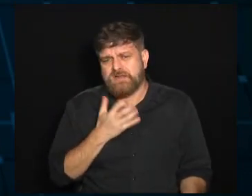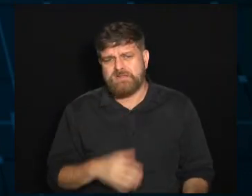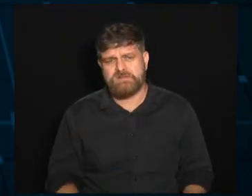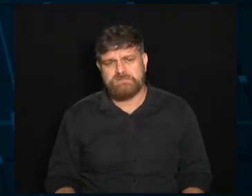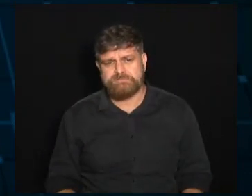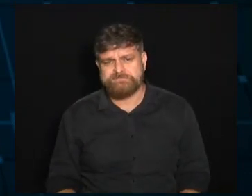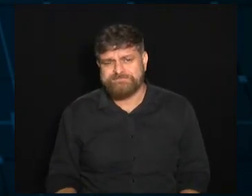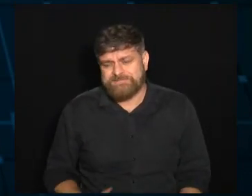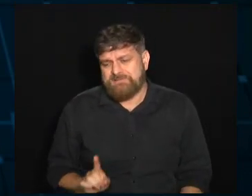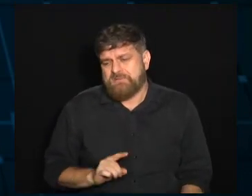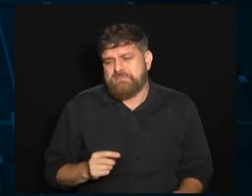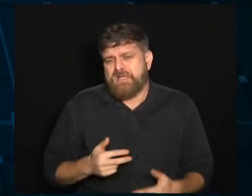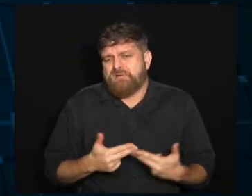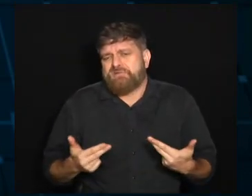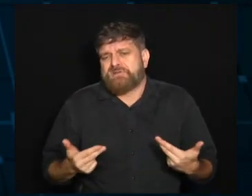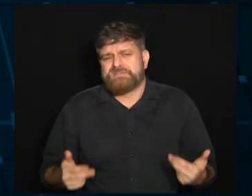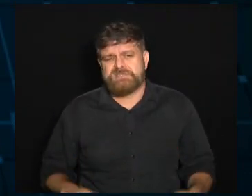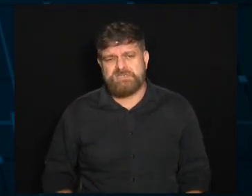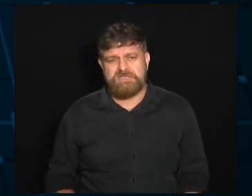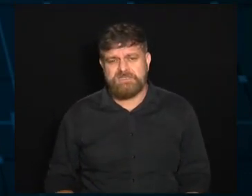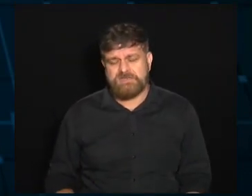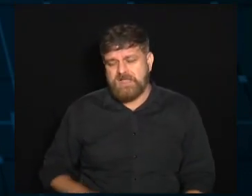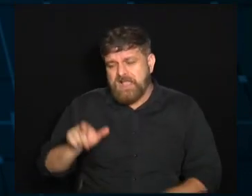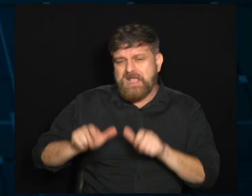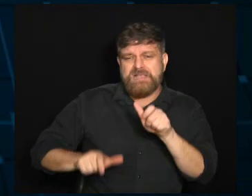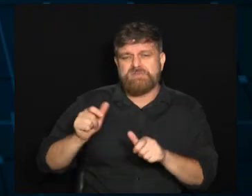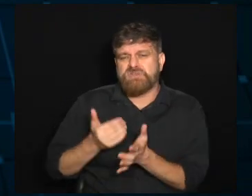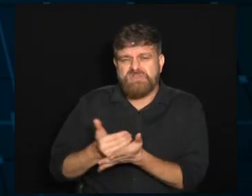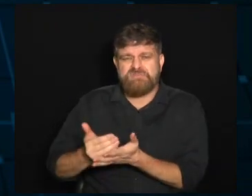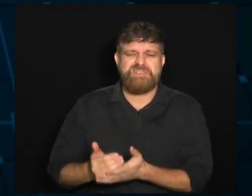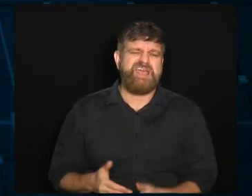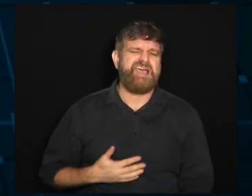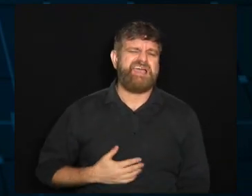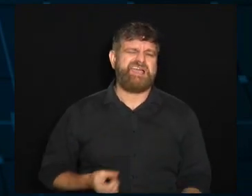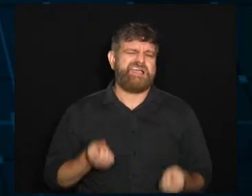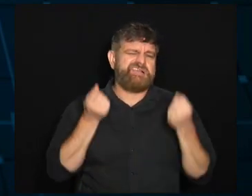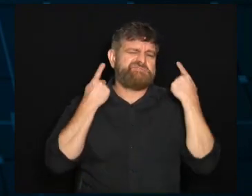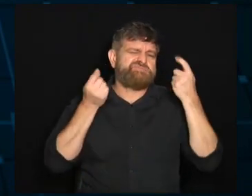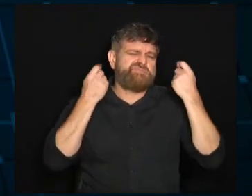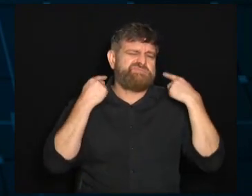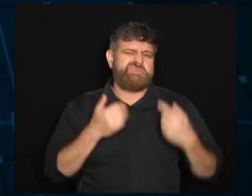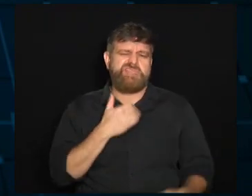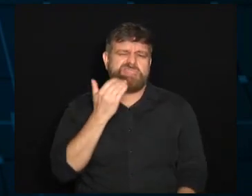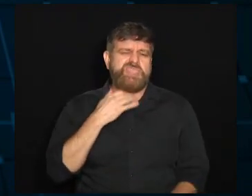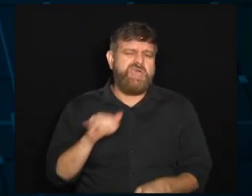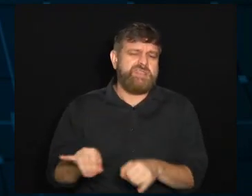uma coisa que muitos no início acham que é uma brincadeira, é seríssimo, né?